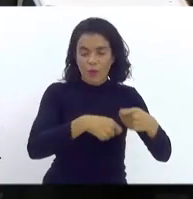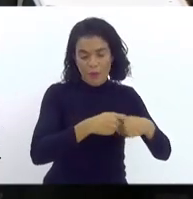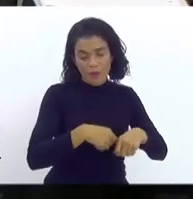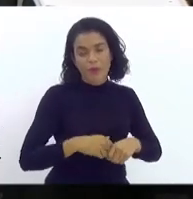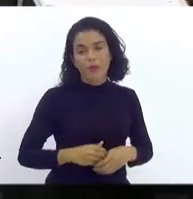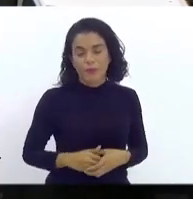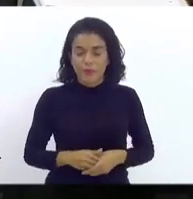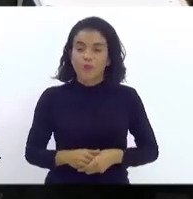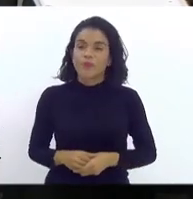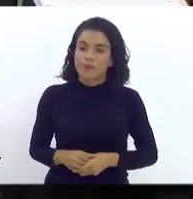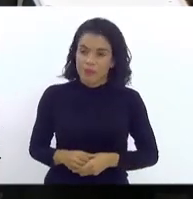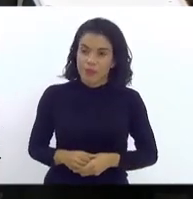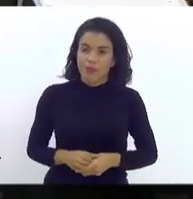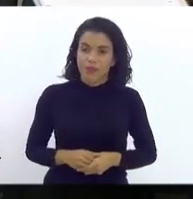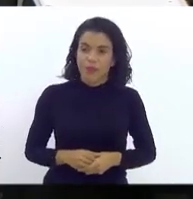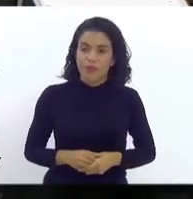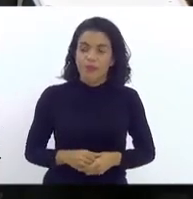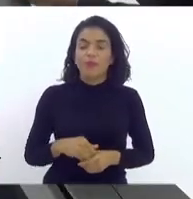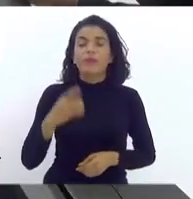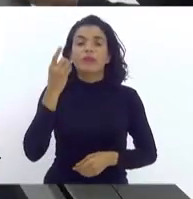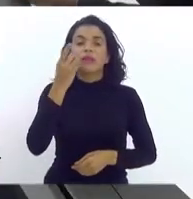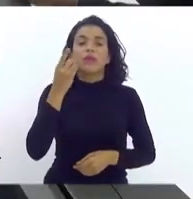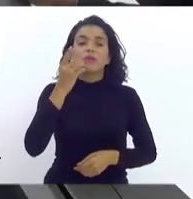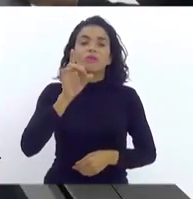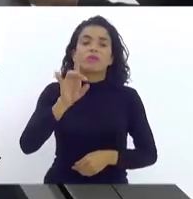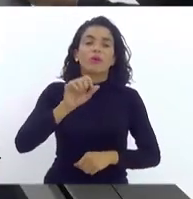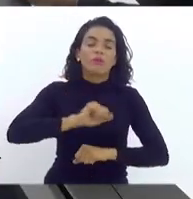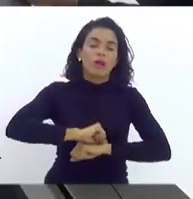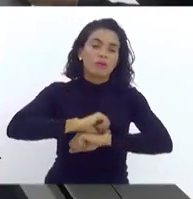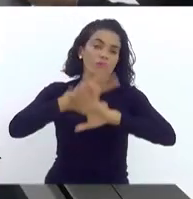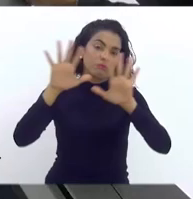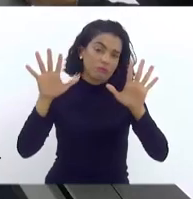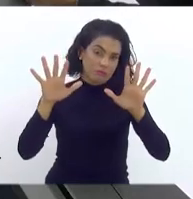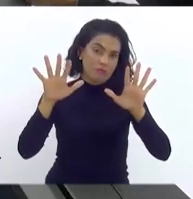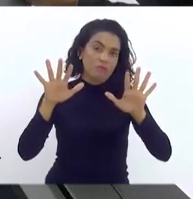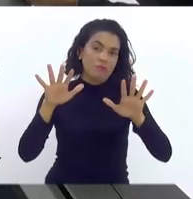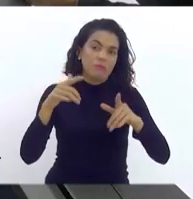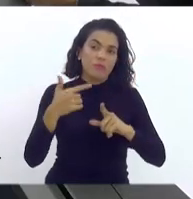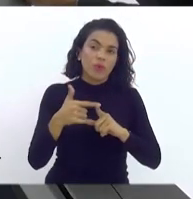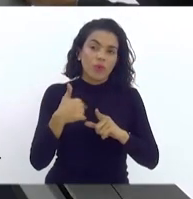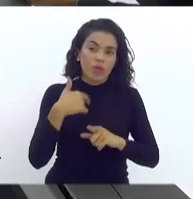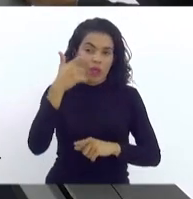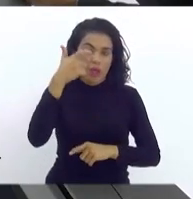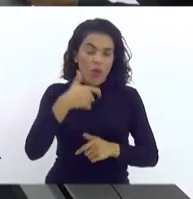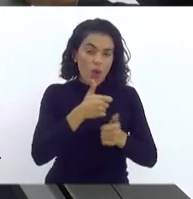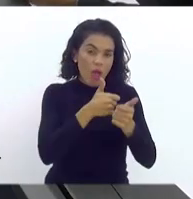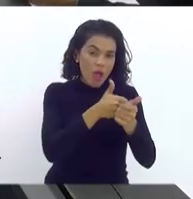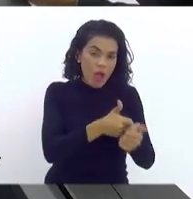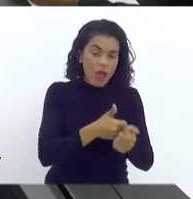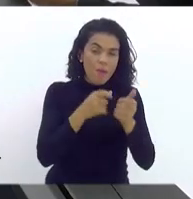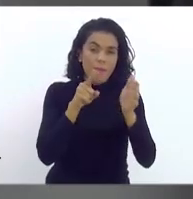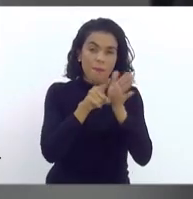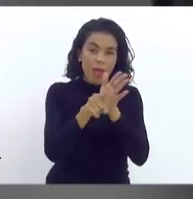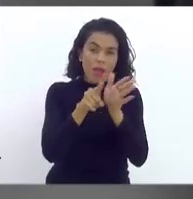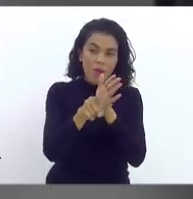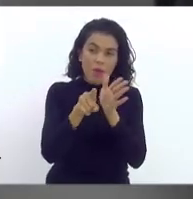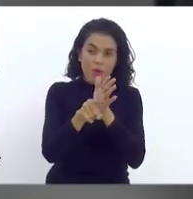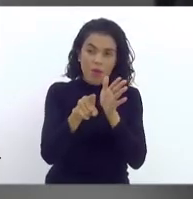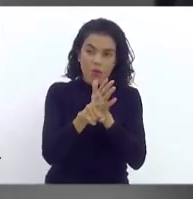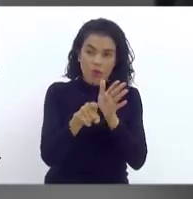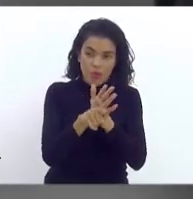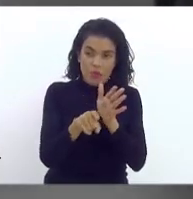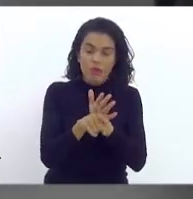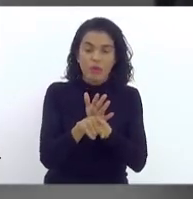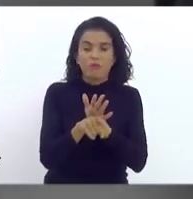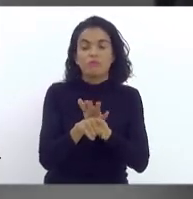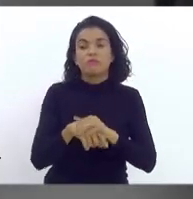técnicas. Deputado, só para deixar claro aqui, porque eu estava acompanhando as perguntas aqui nesse tempo que os